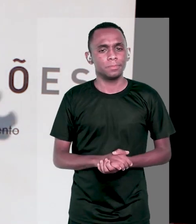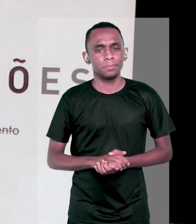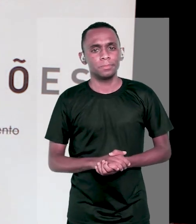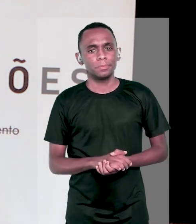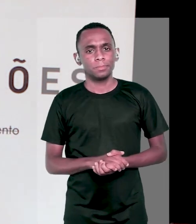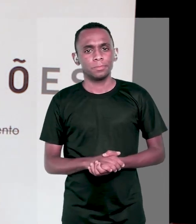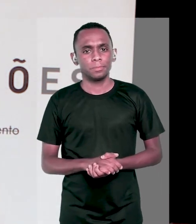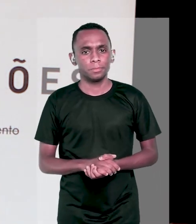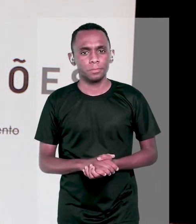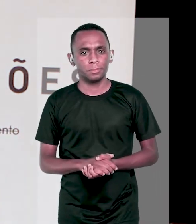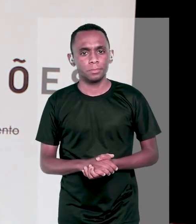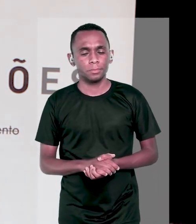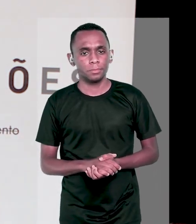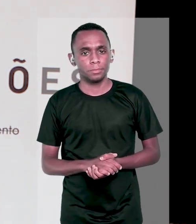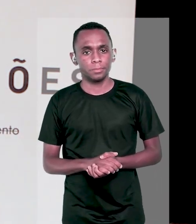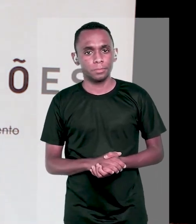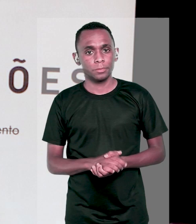diz a ver com os olhos